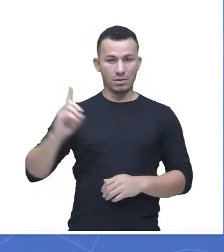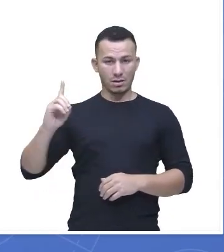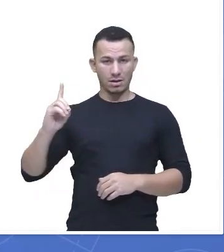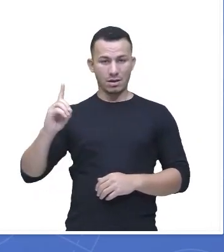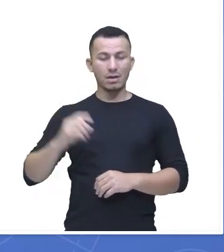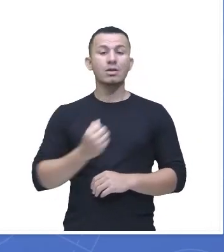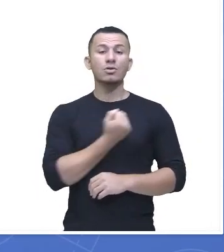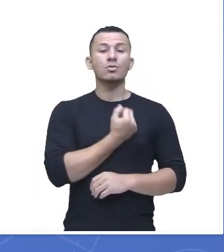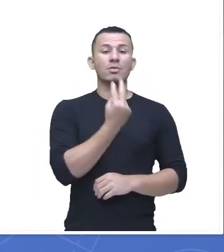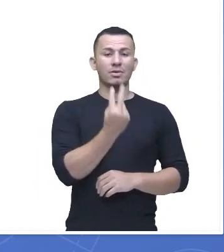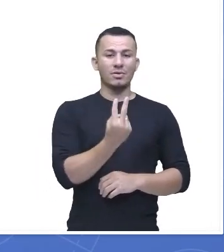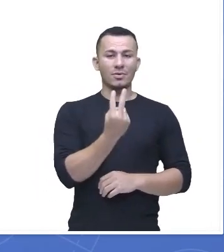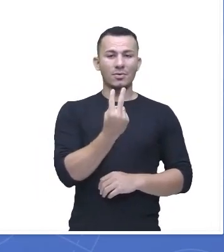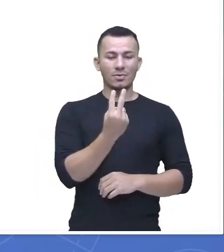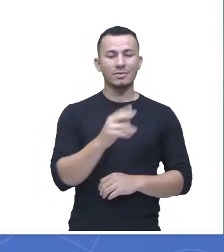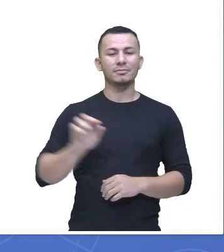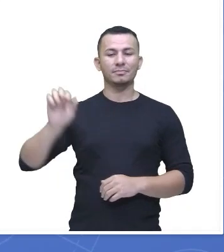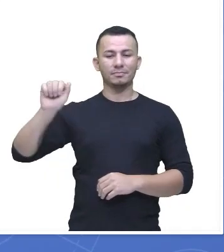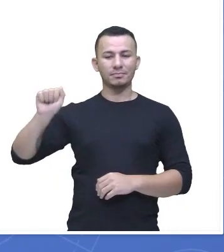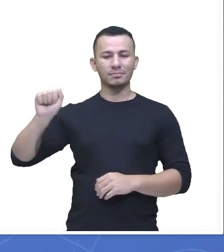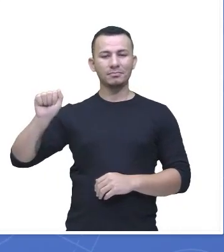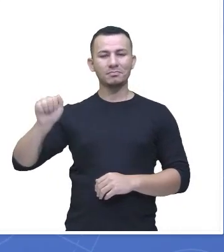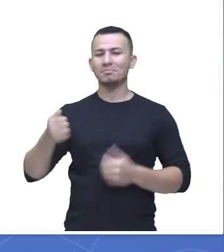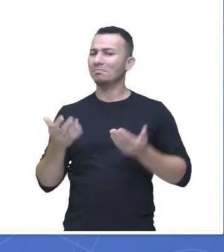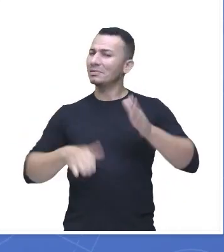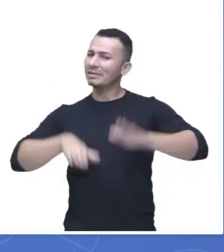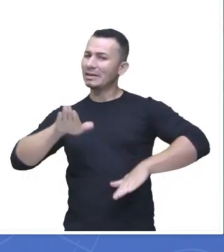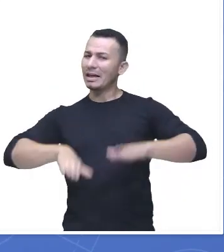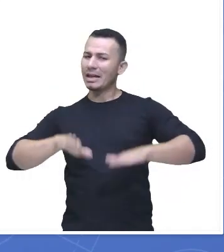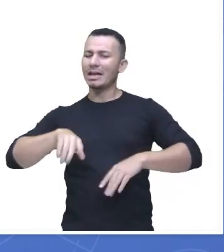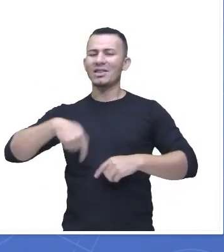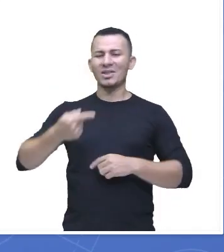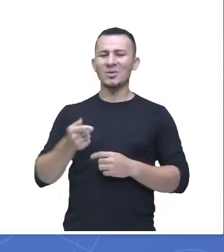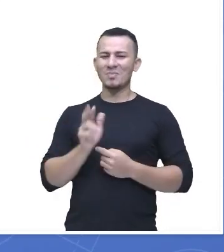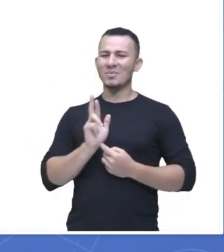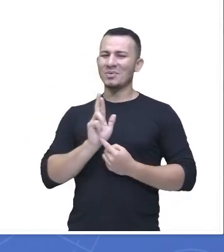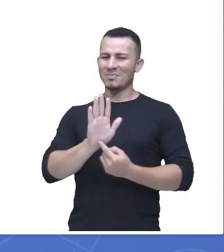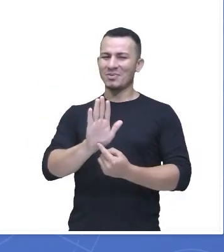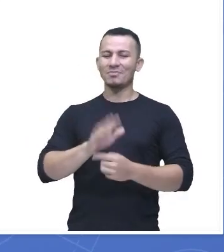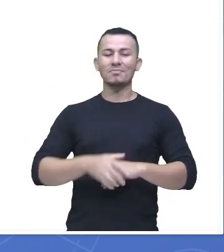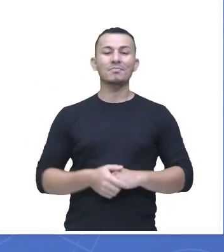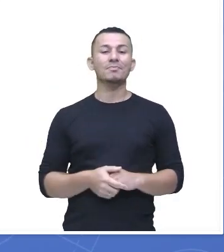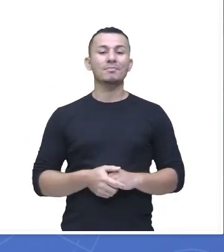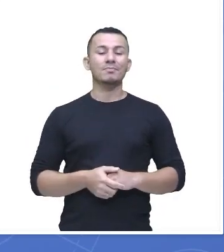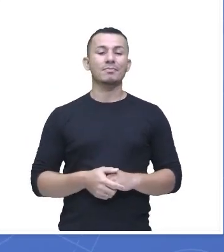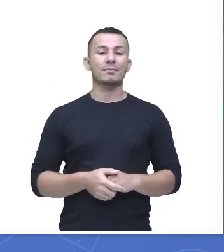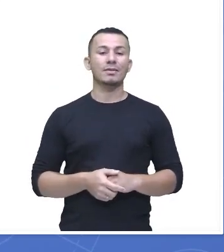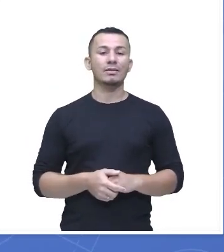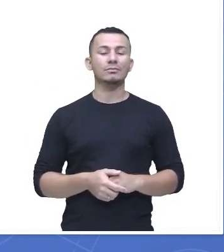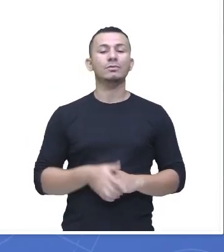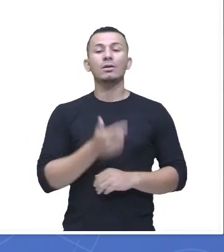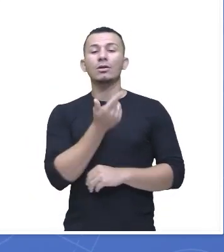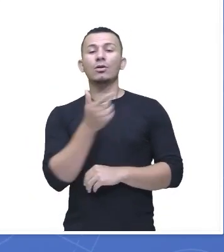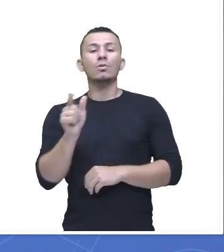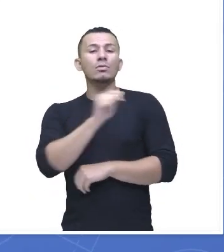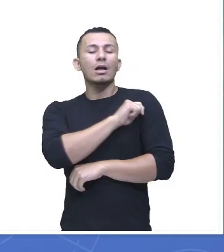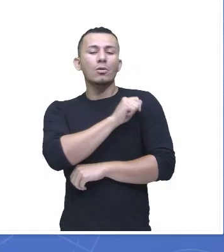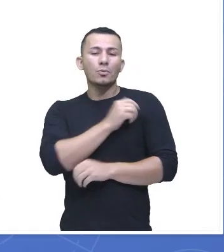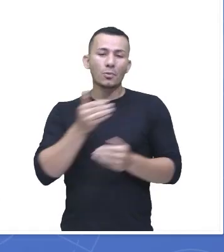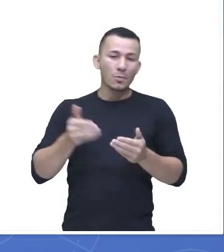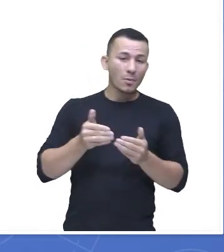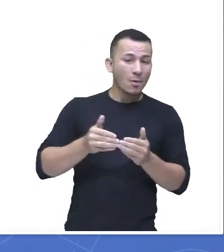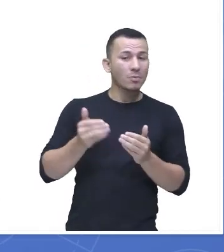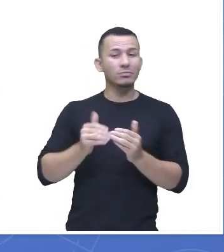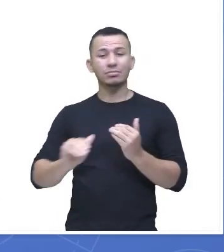a questão 2 é letra A. Será, Tiago? Daqui a pouquinho a gente verifica. Vamos ver se tem alunos concordando com